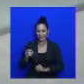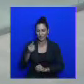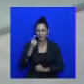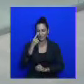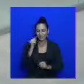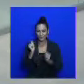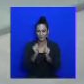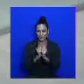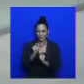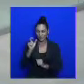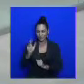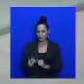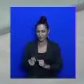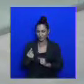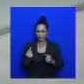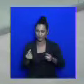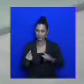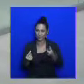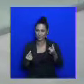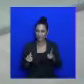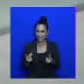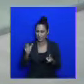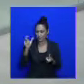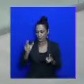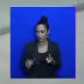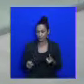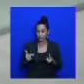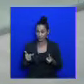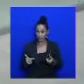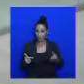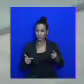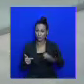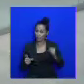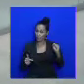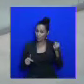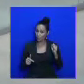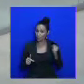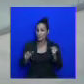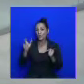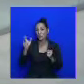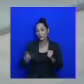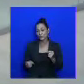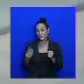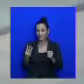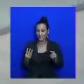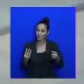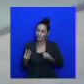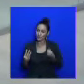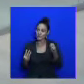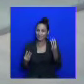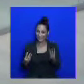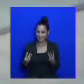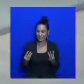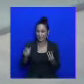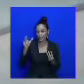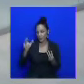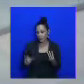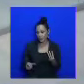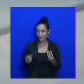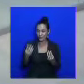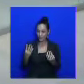confira comigo coluna 16 coluna 28 coluna 33